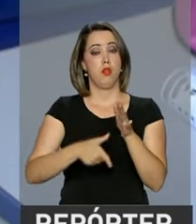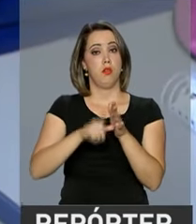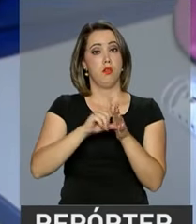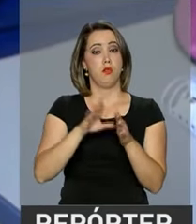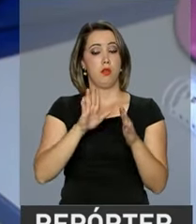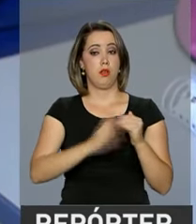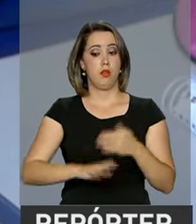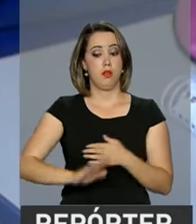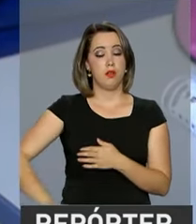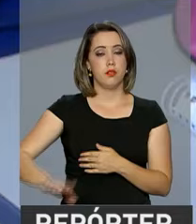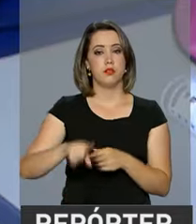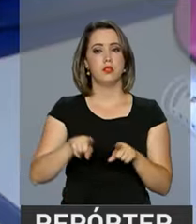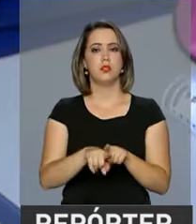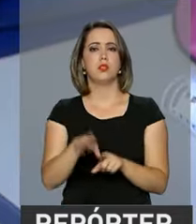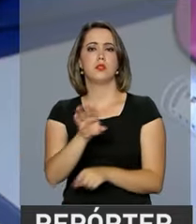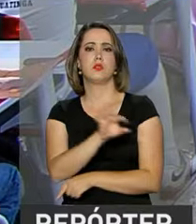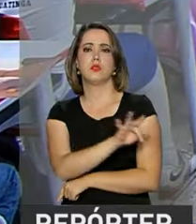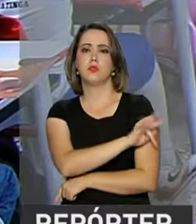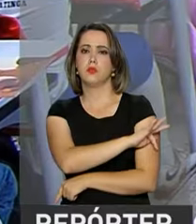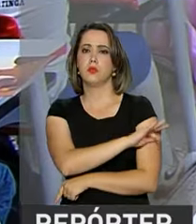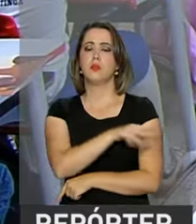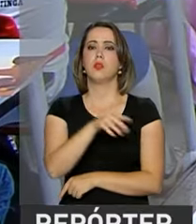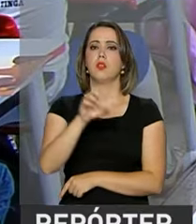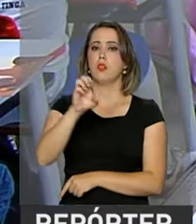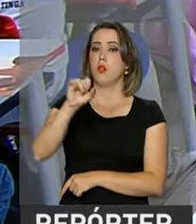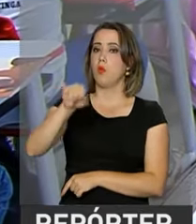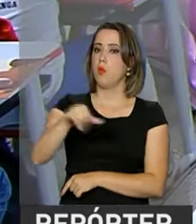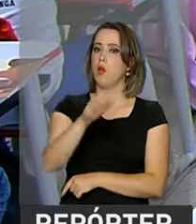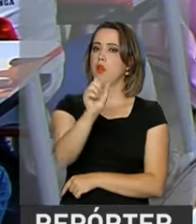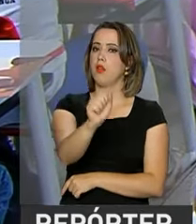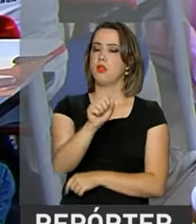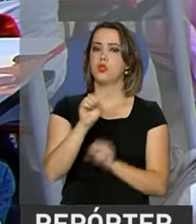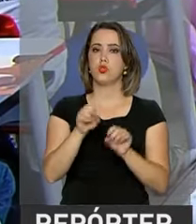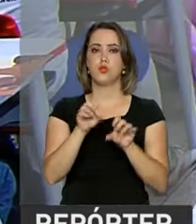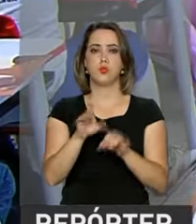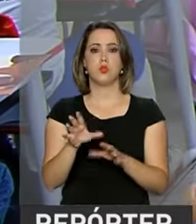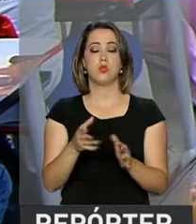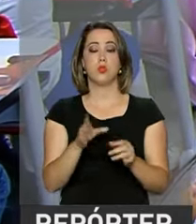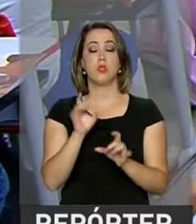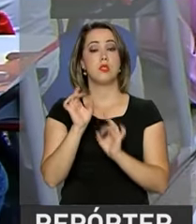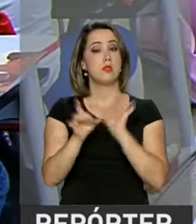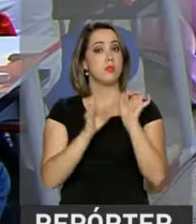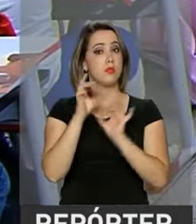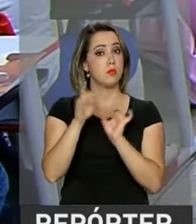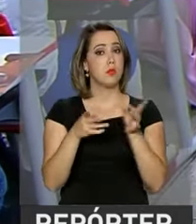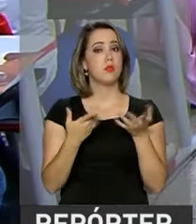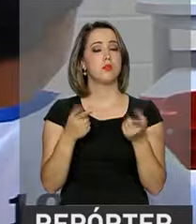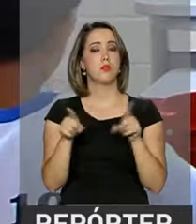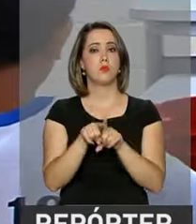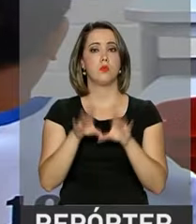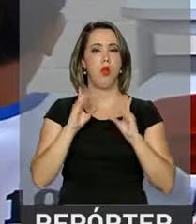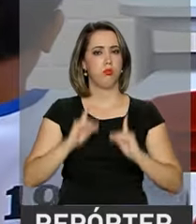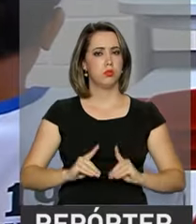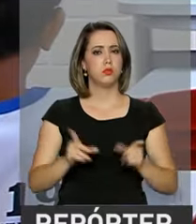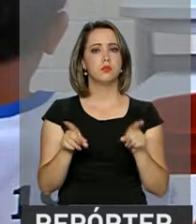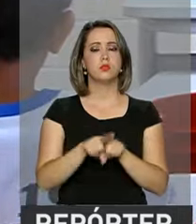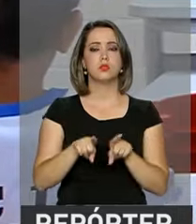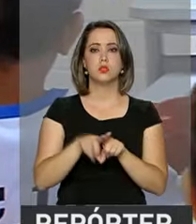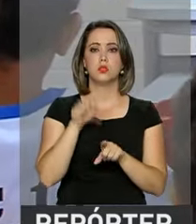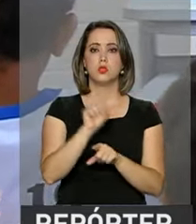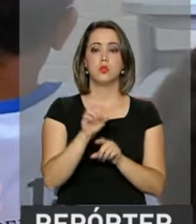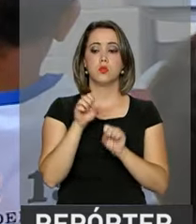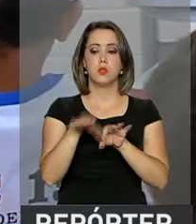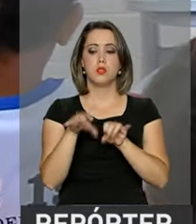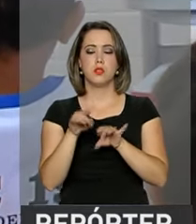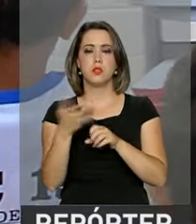adultos e educação especial. Esse levantamento é feito todos os anos e abrange as áreas urbana e rural e educação em